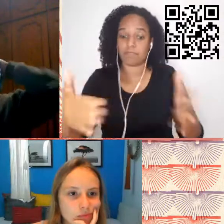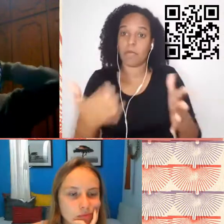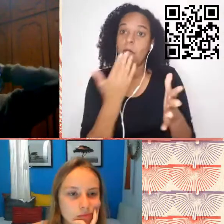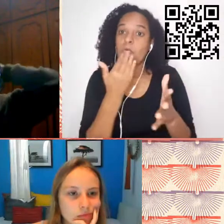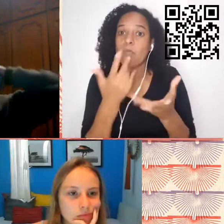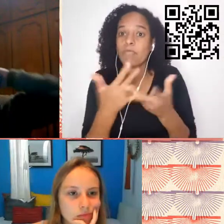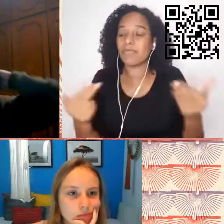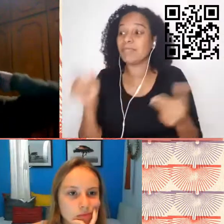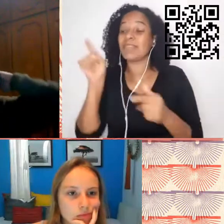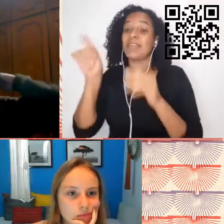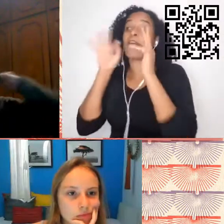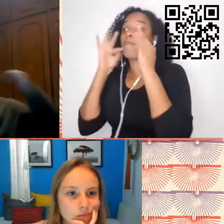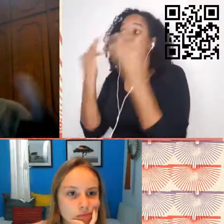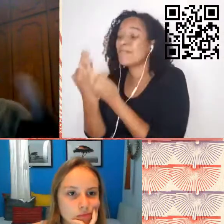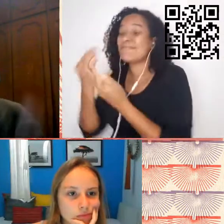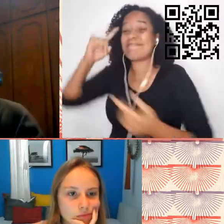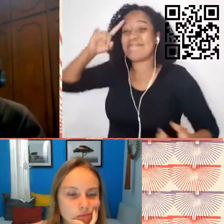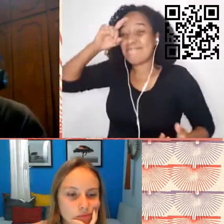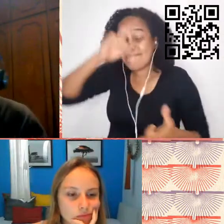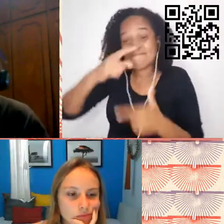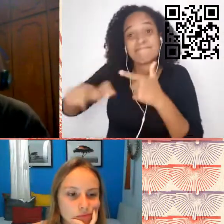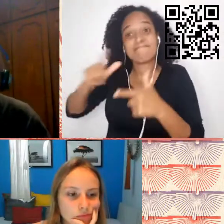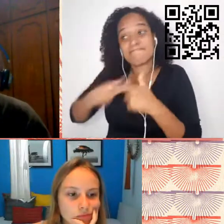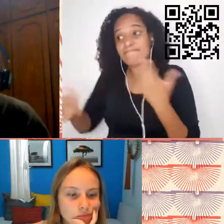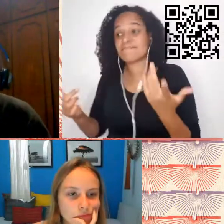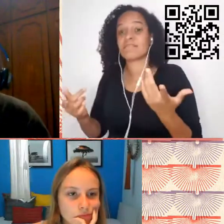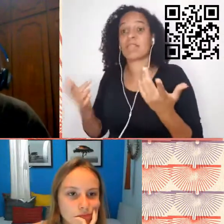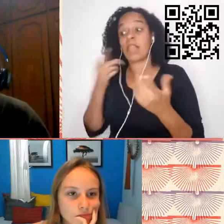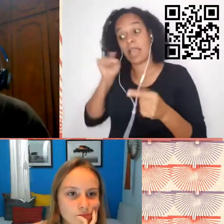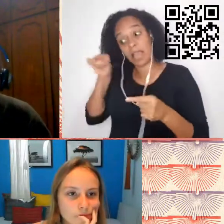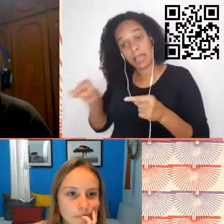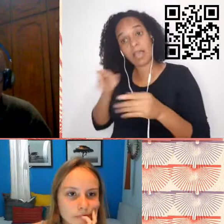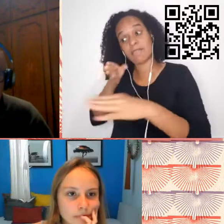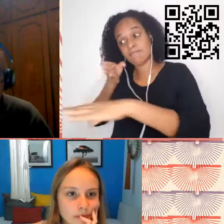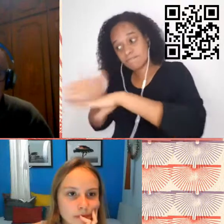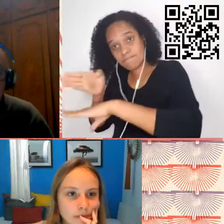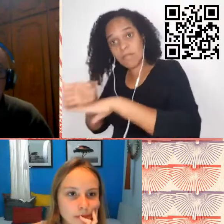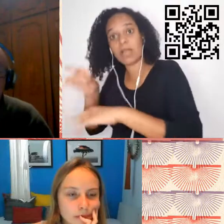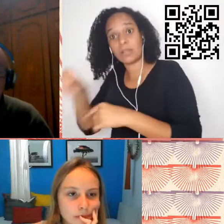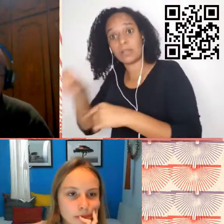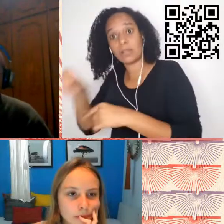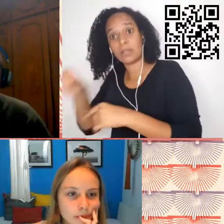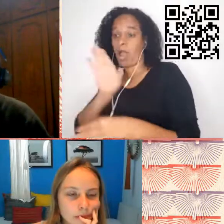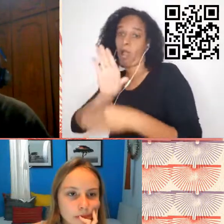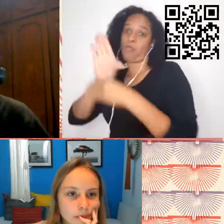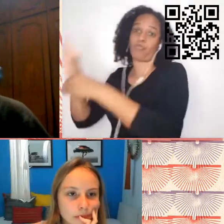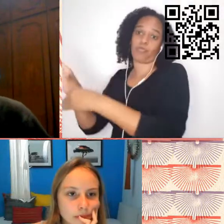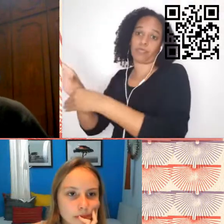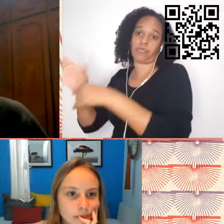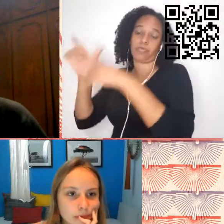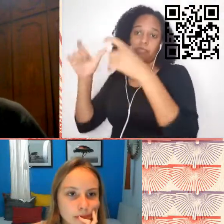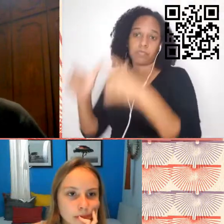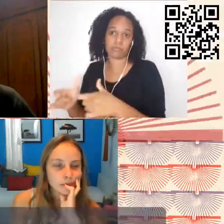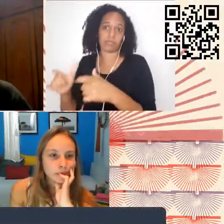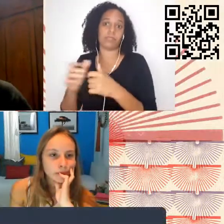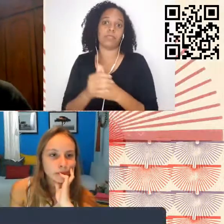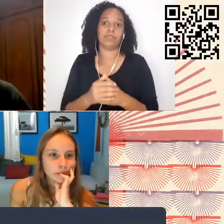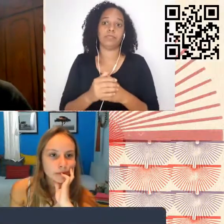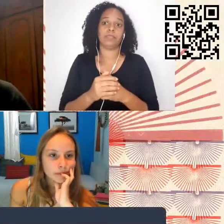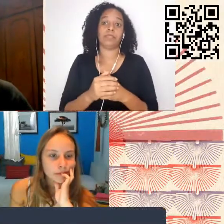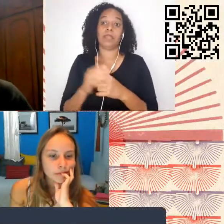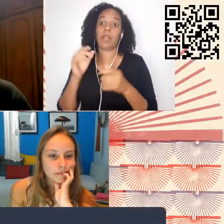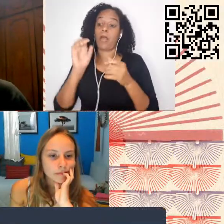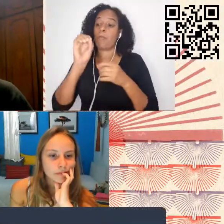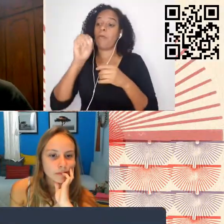muito difícil. Essas famílias são atendidas, assistidas pelo Instituto, que é um instituto, é uma ONG